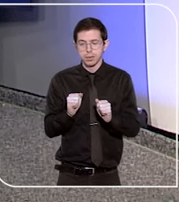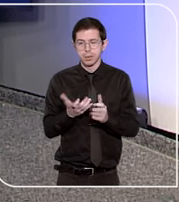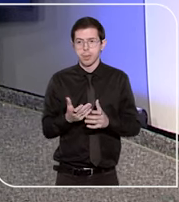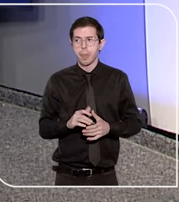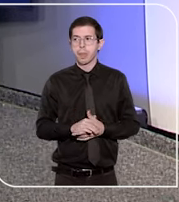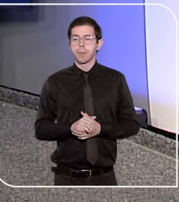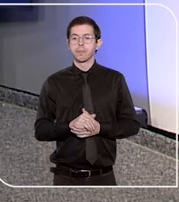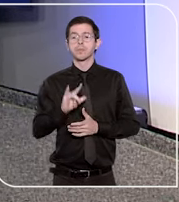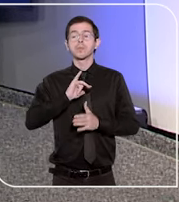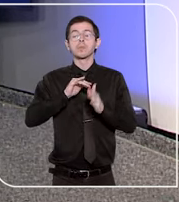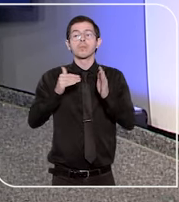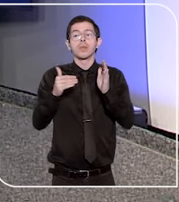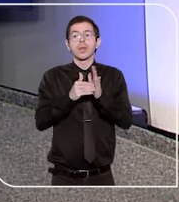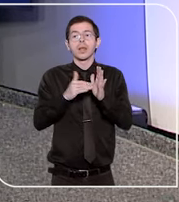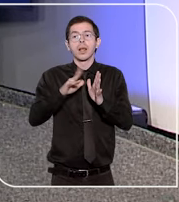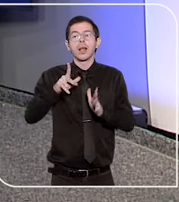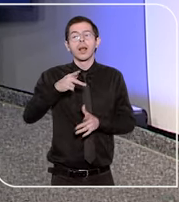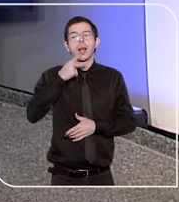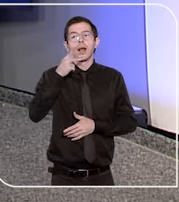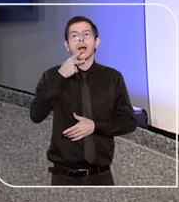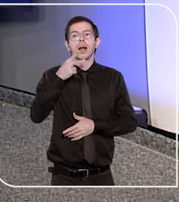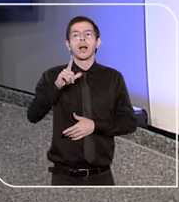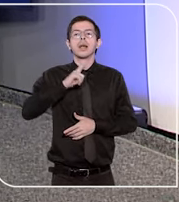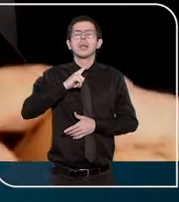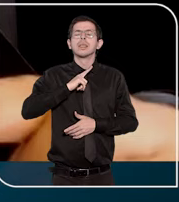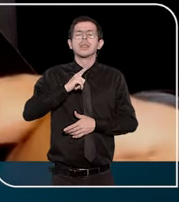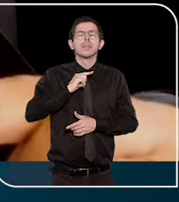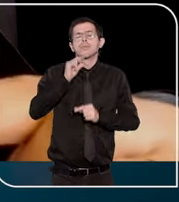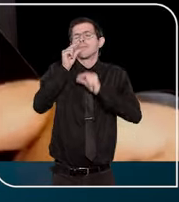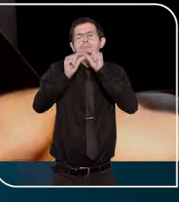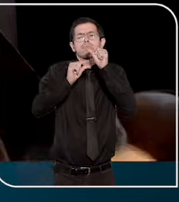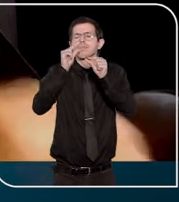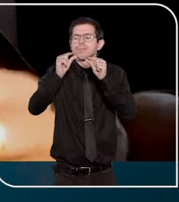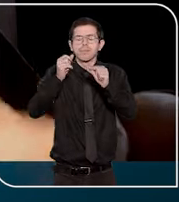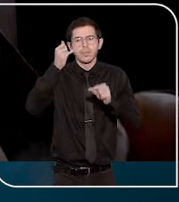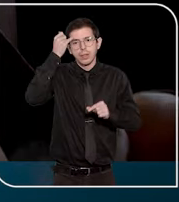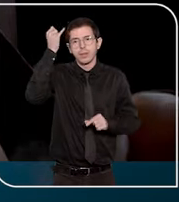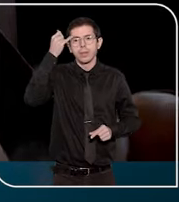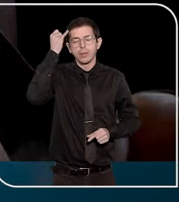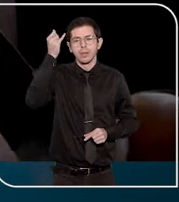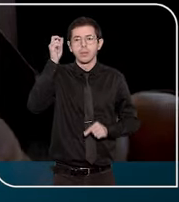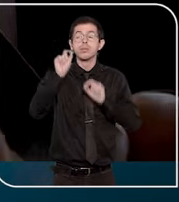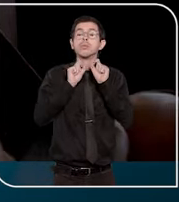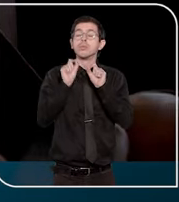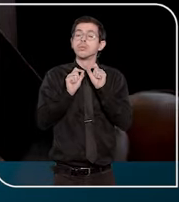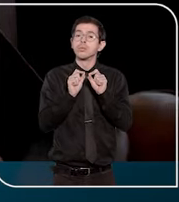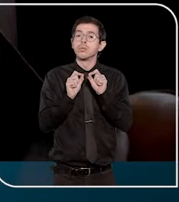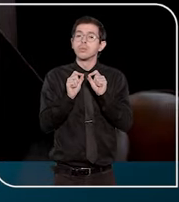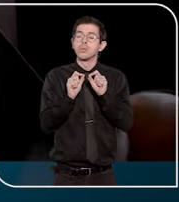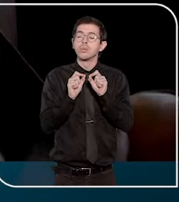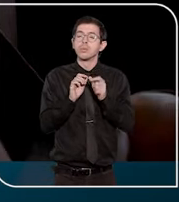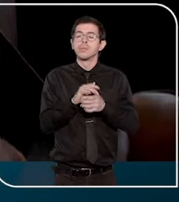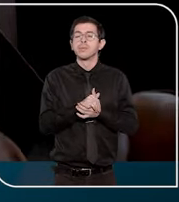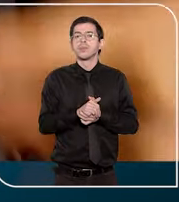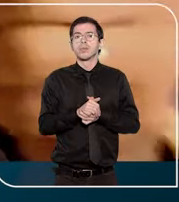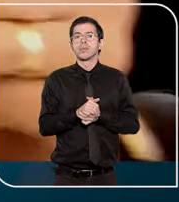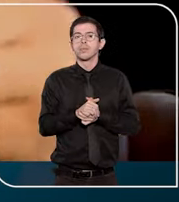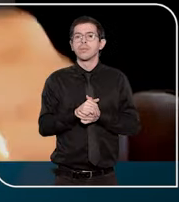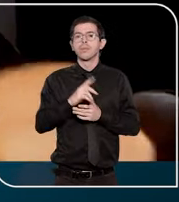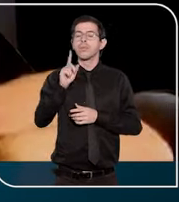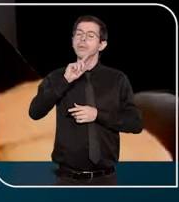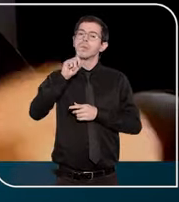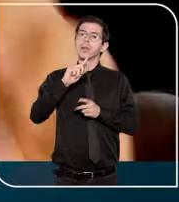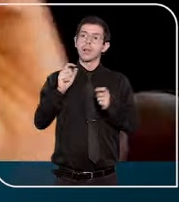Mas a última coisa que eu queria citar é que tem raríssimas hipóteses em que não é